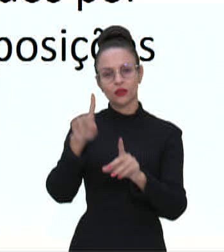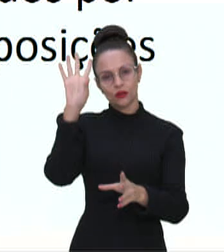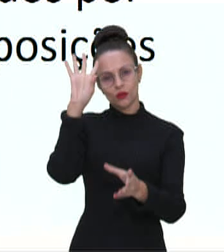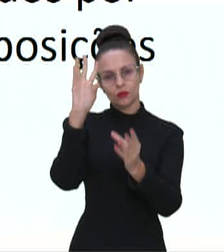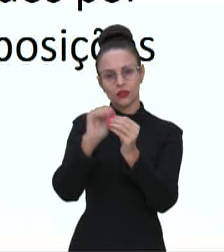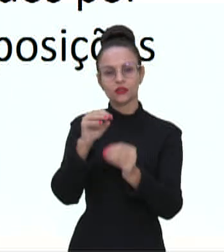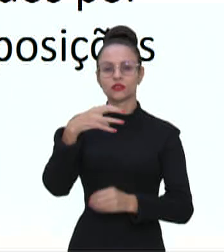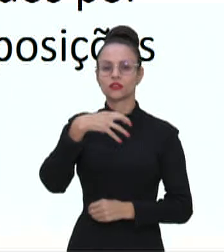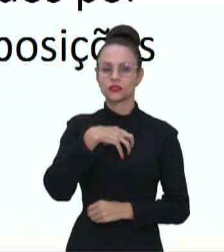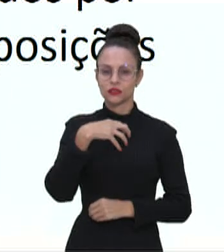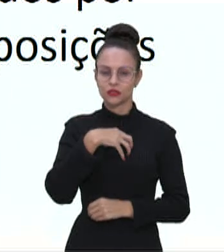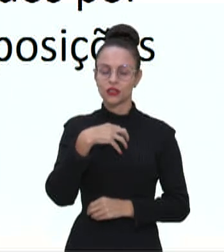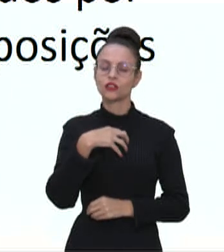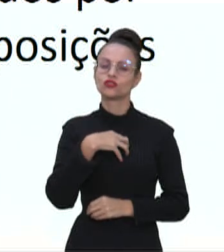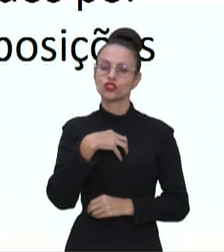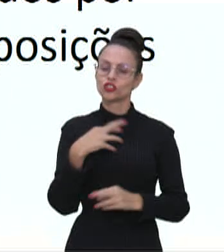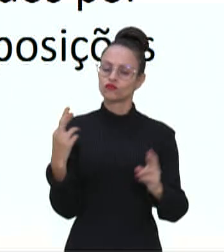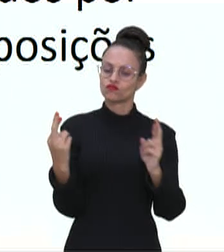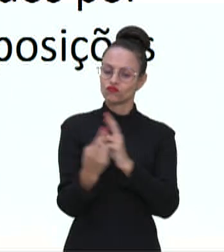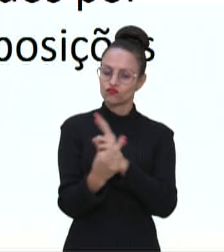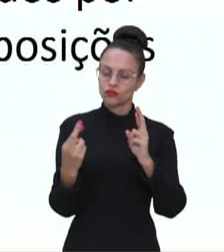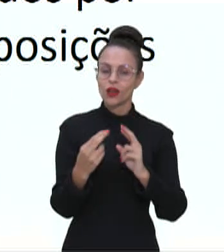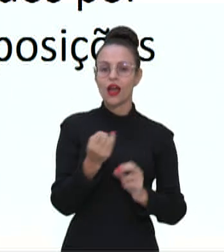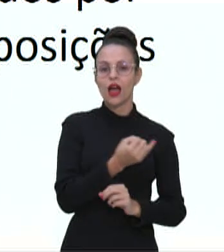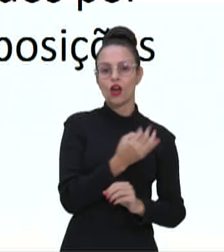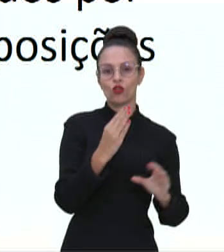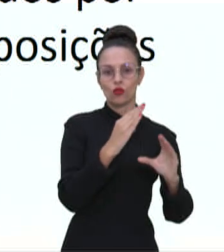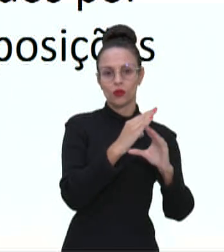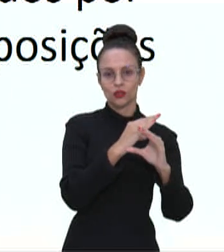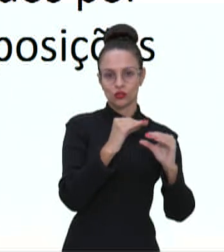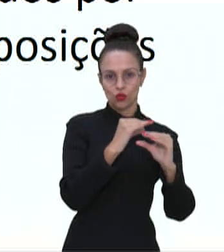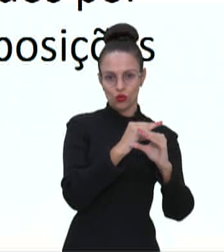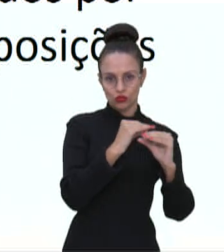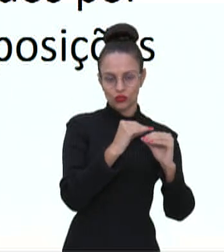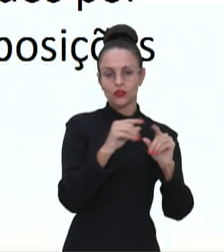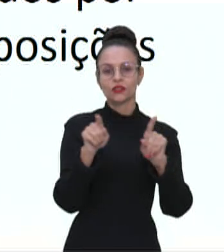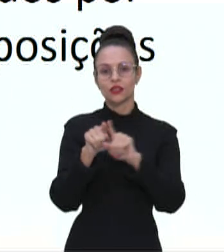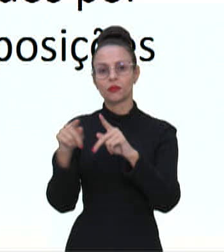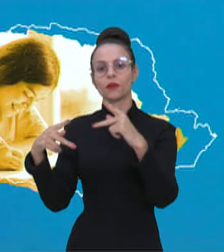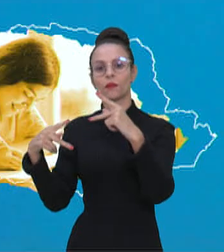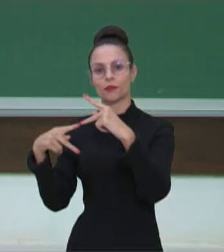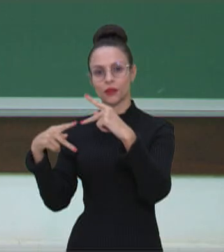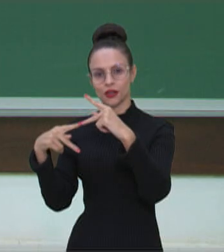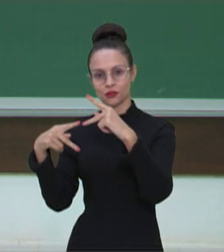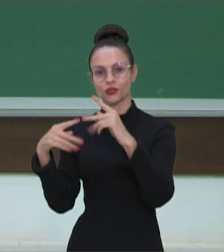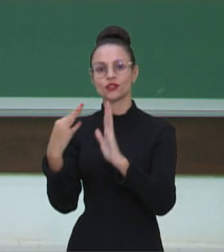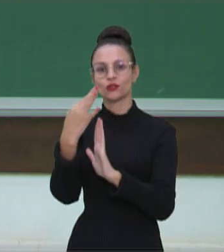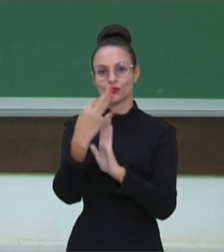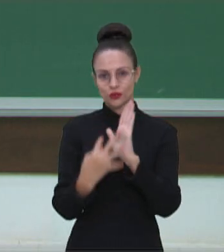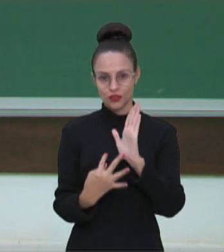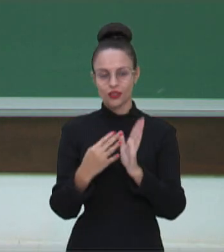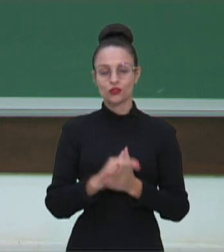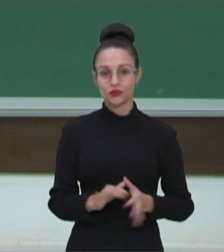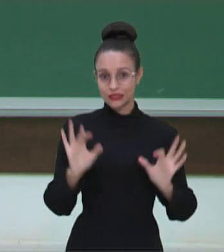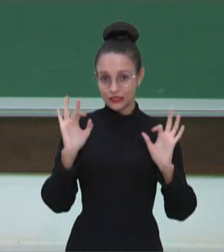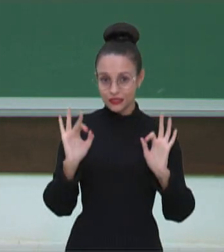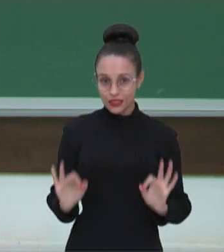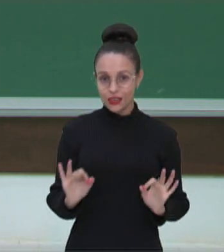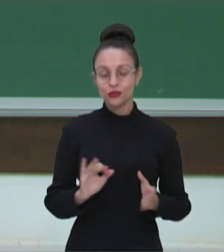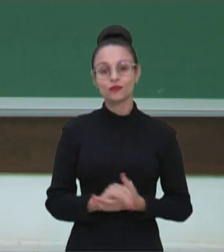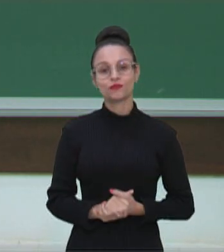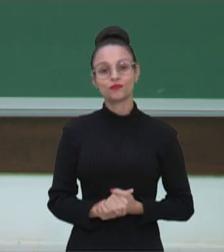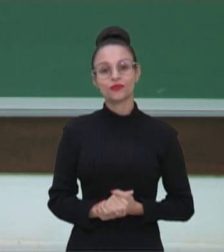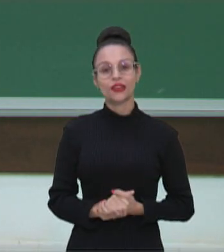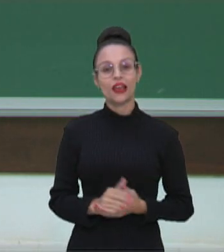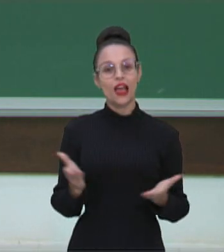os sentidos estabelecidos por algumas conjunções coordenadas e preposições nos textos, certo? Então,